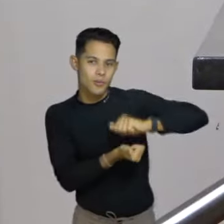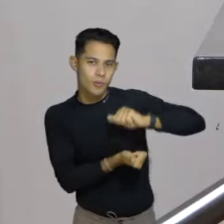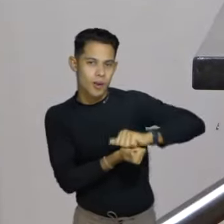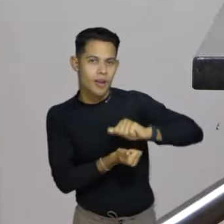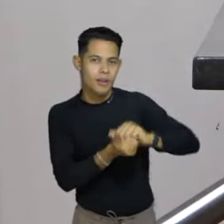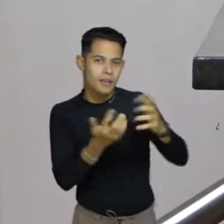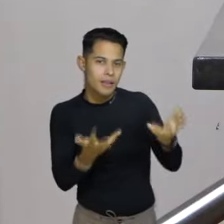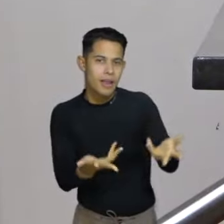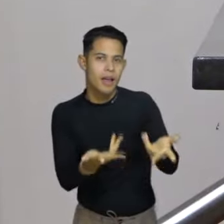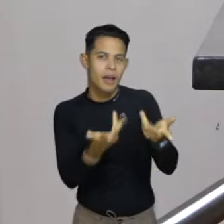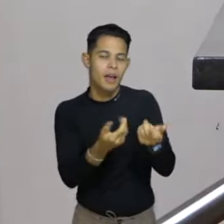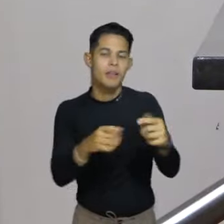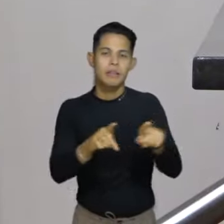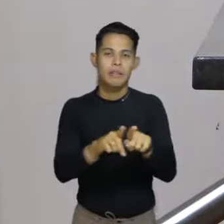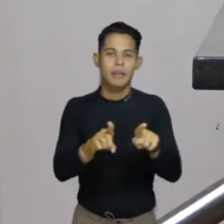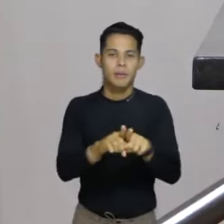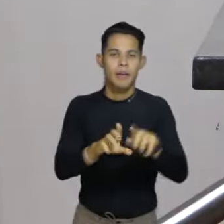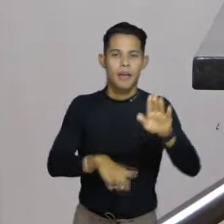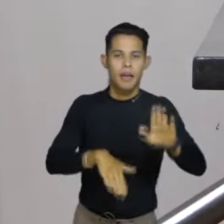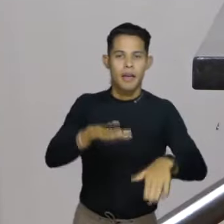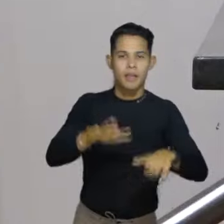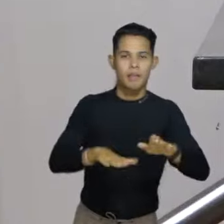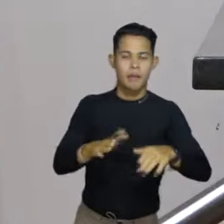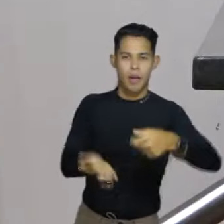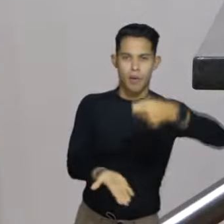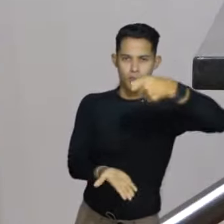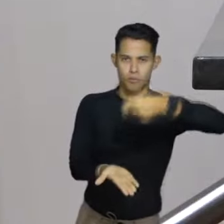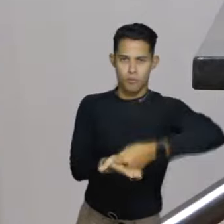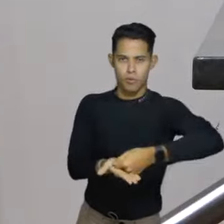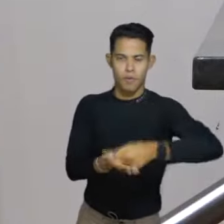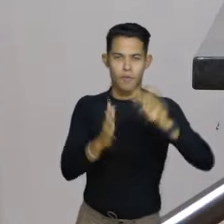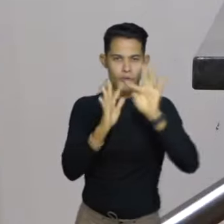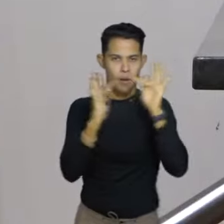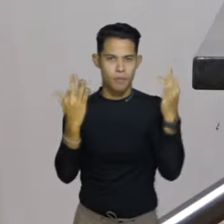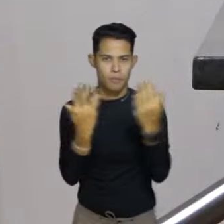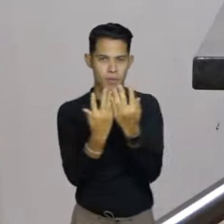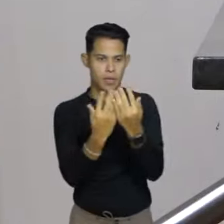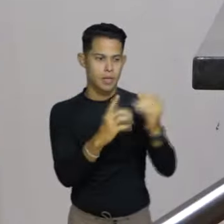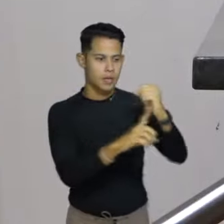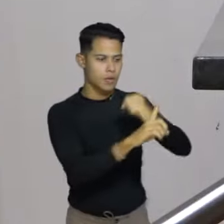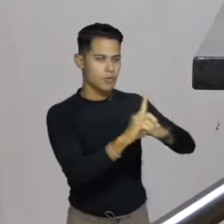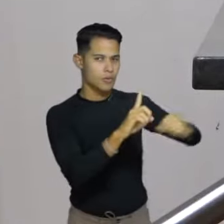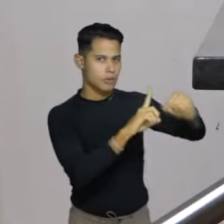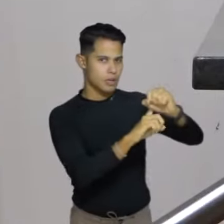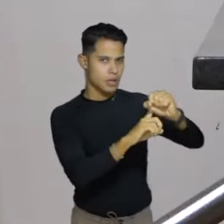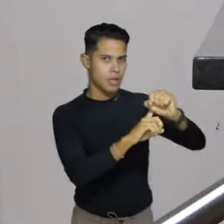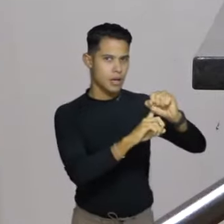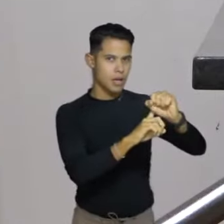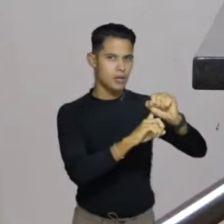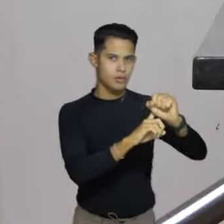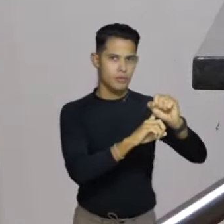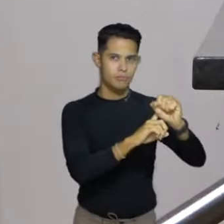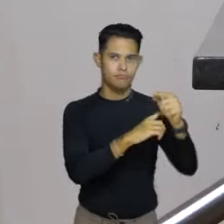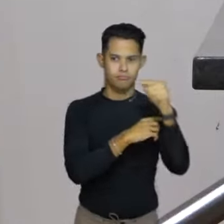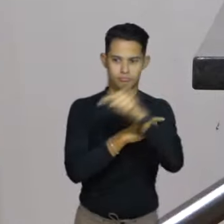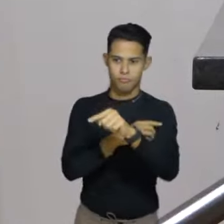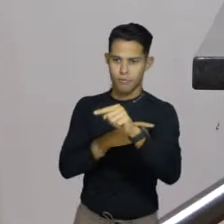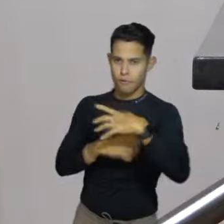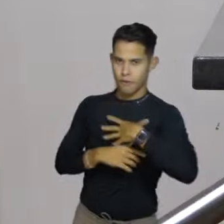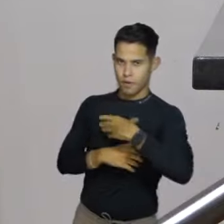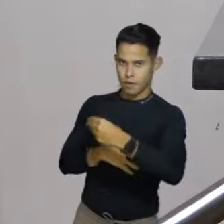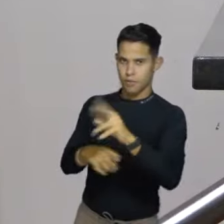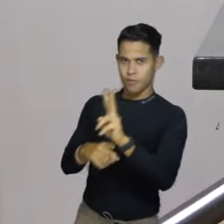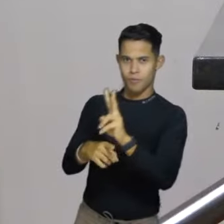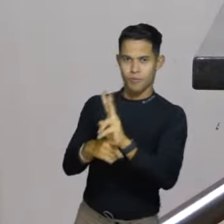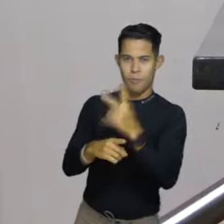muitas vezes a autoriza a autoridade da família da sociedade civil sobre os seus filhos vai ficando de lado em detrimento de uma